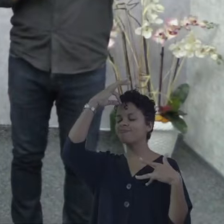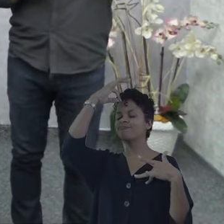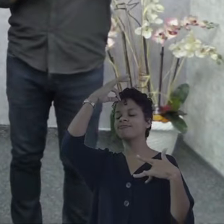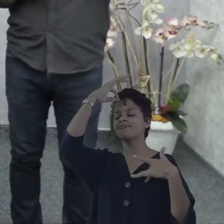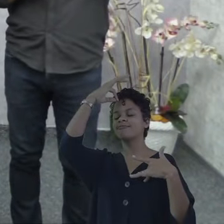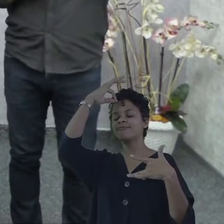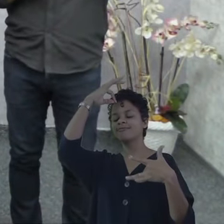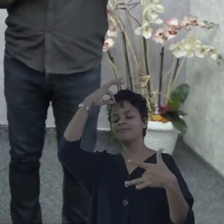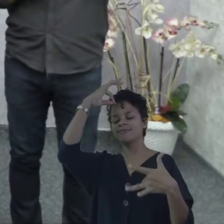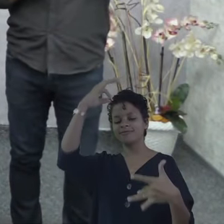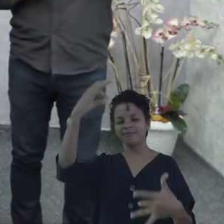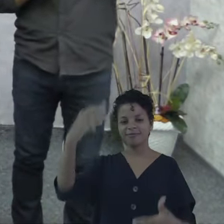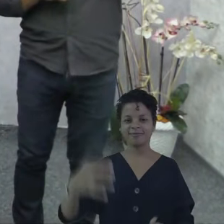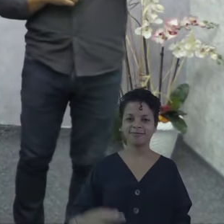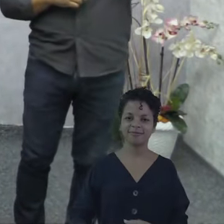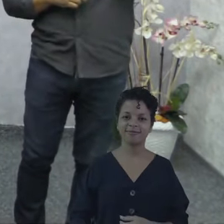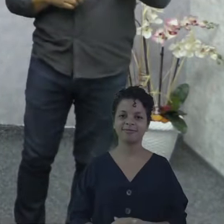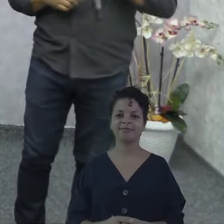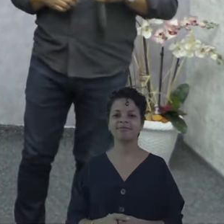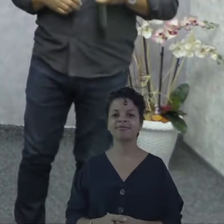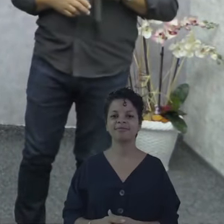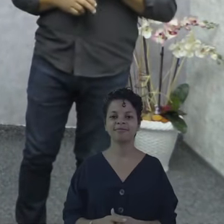Espírito.